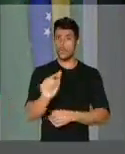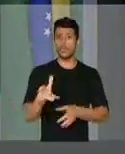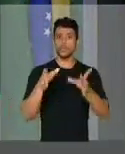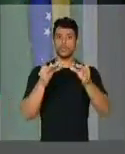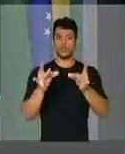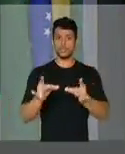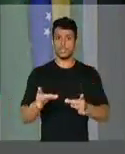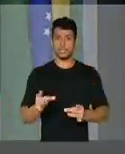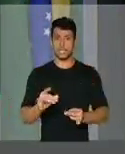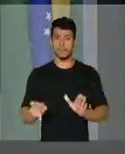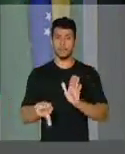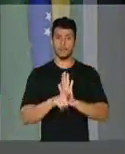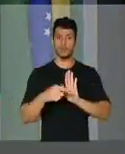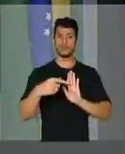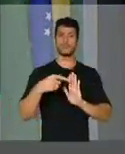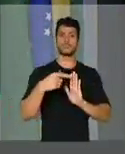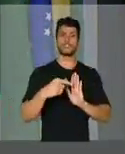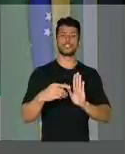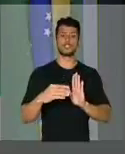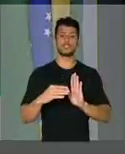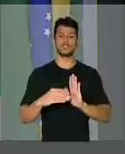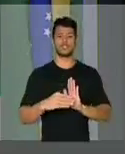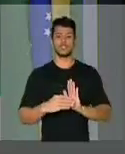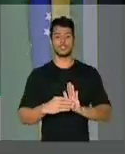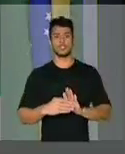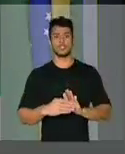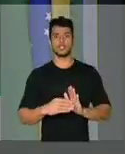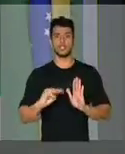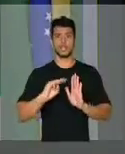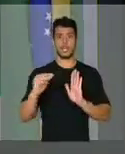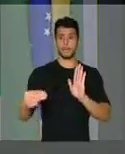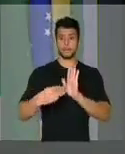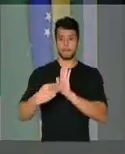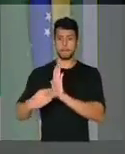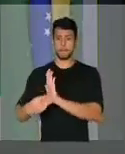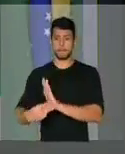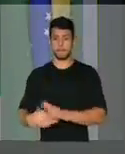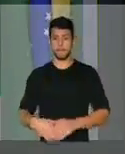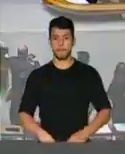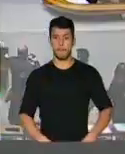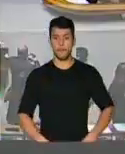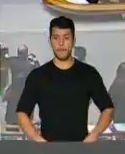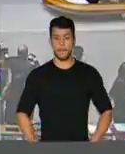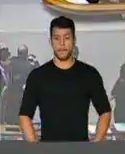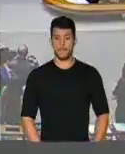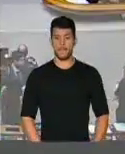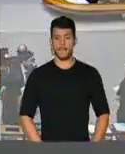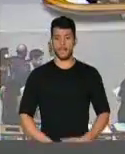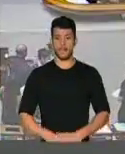às emendas que foram apresentadas. Senhor presidente,